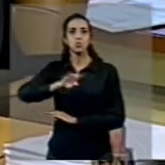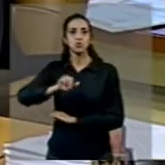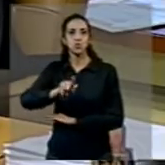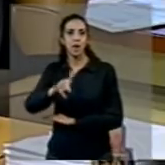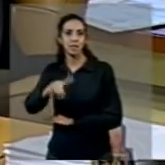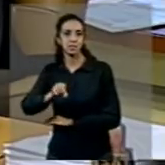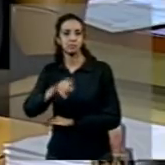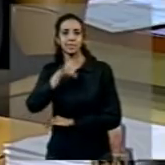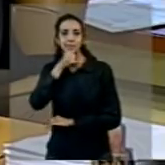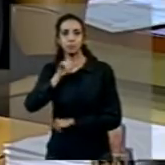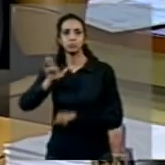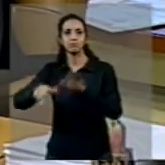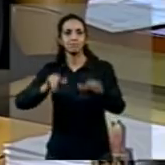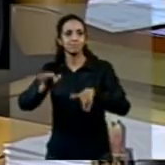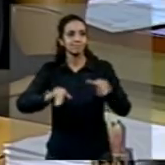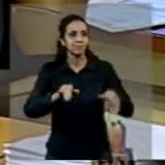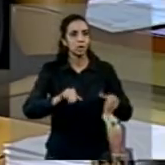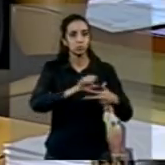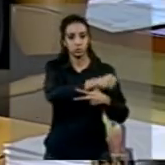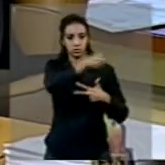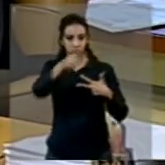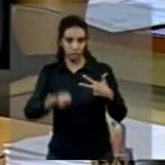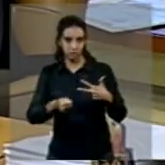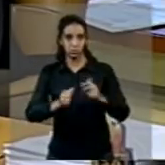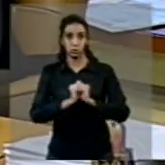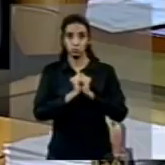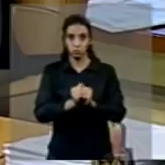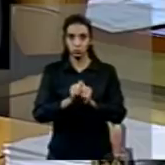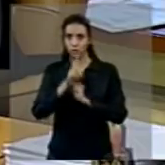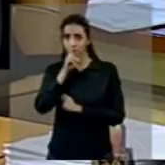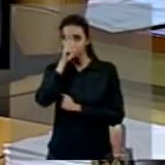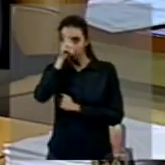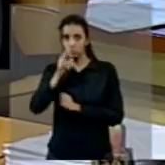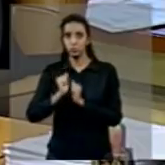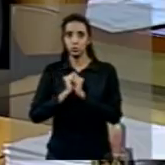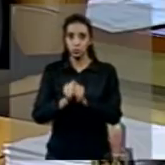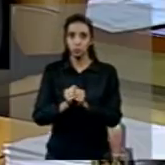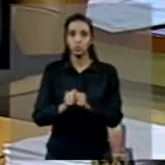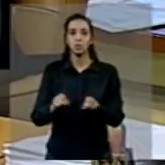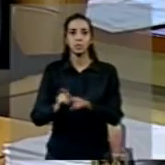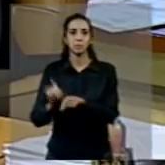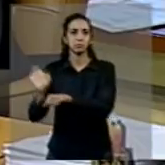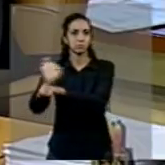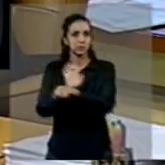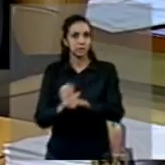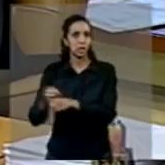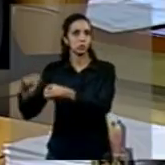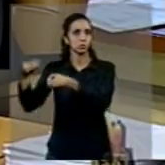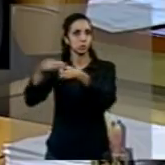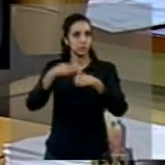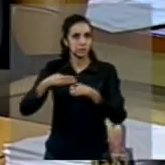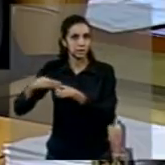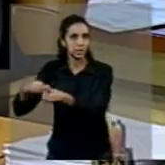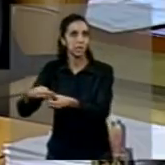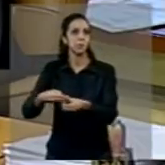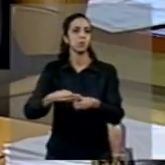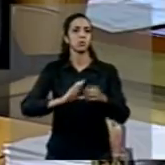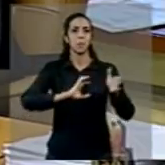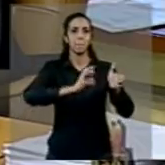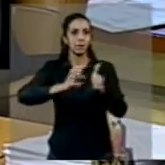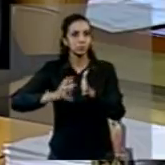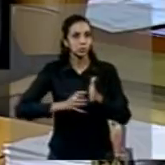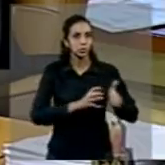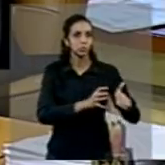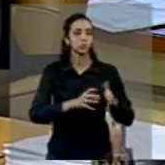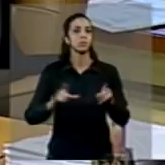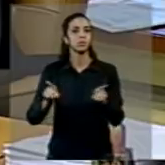esforços dos três poderes do Estado, das unidades federadas, dos municípios, dos partidos políticos,